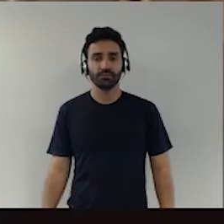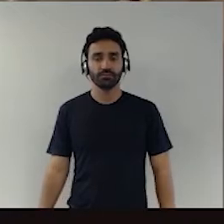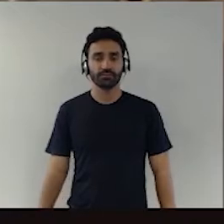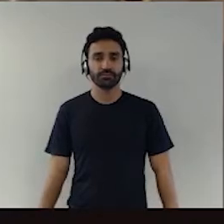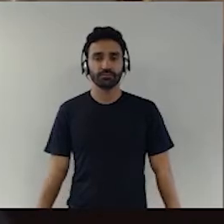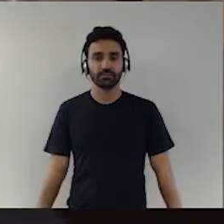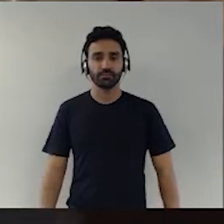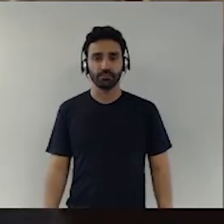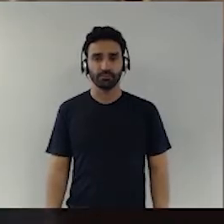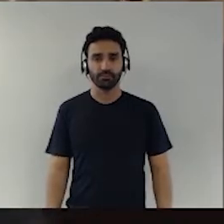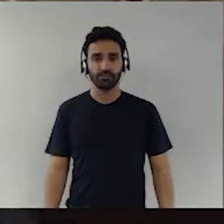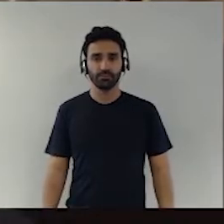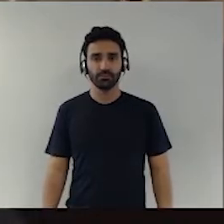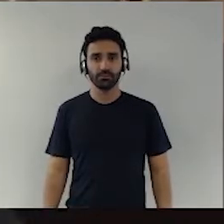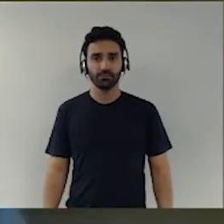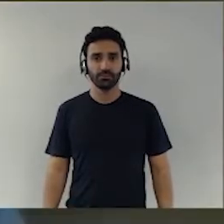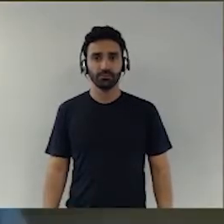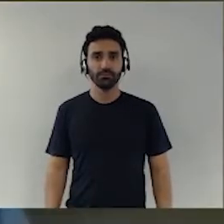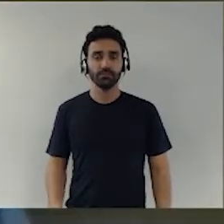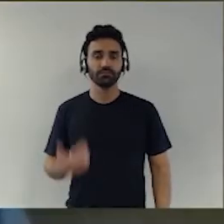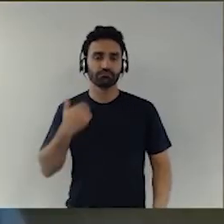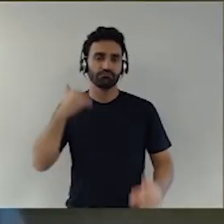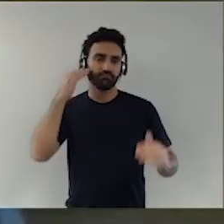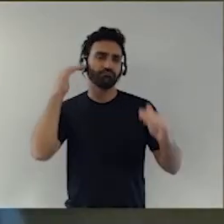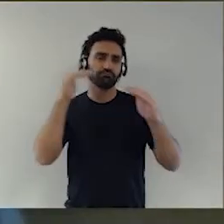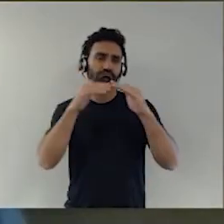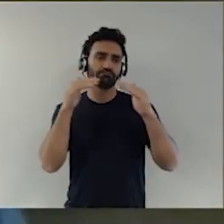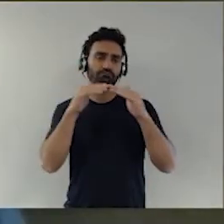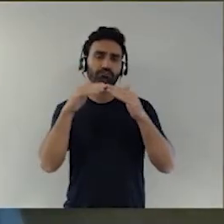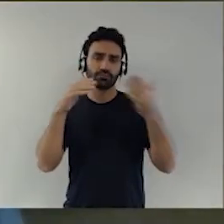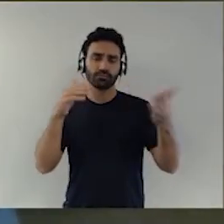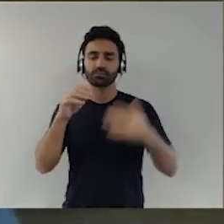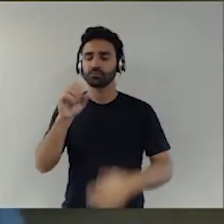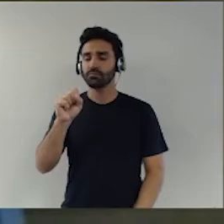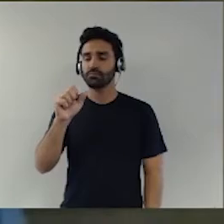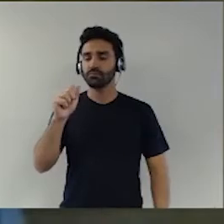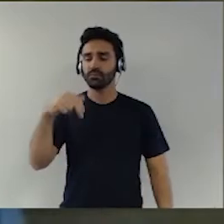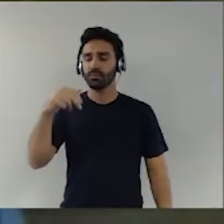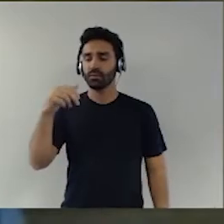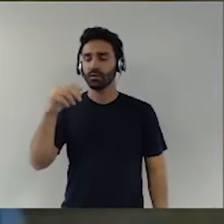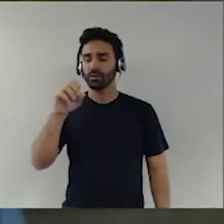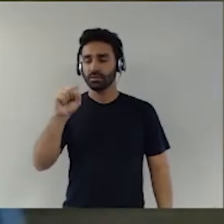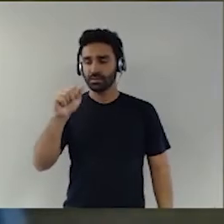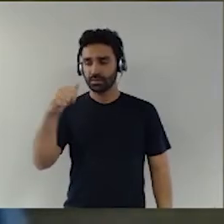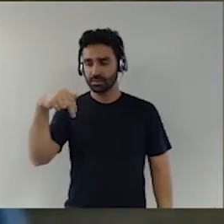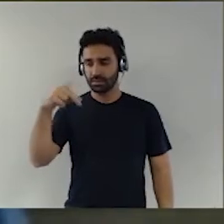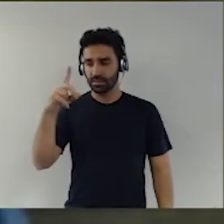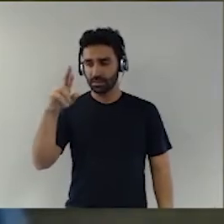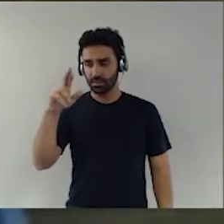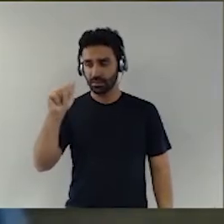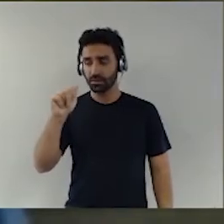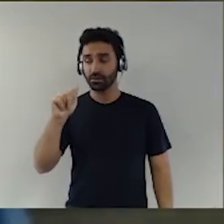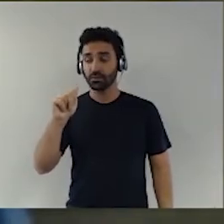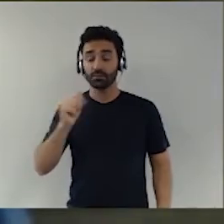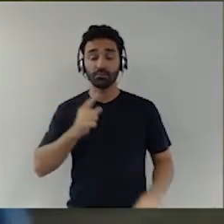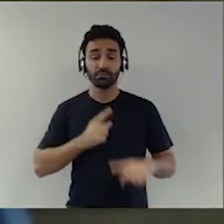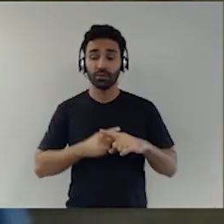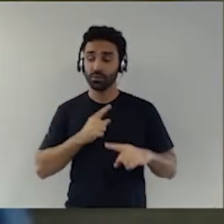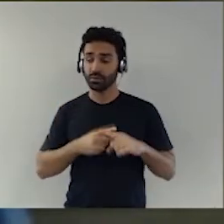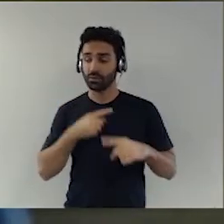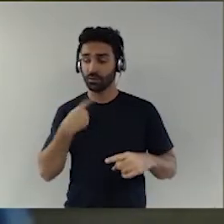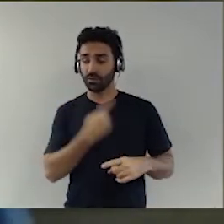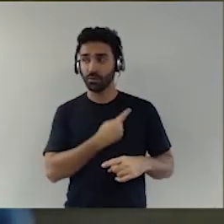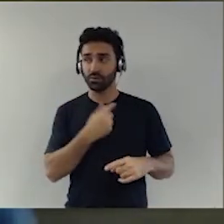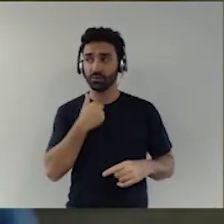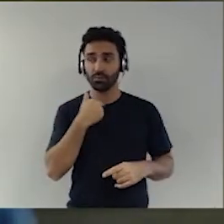Eu compartilho da opinião da doutora Sandra, até porque a gente não pode partir do pressuposto